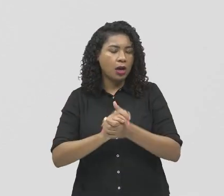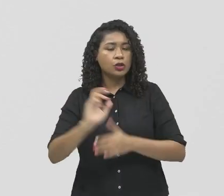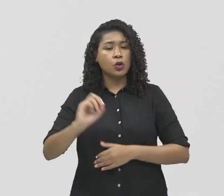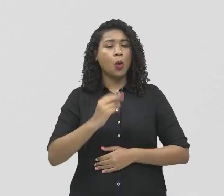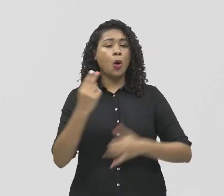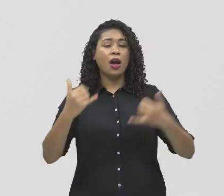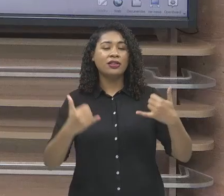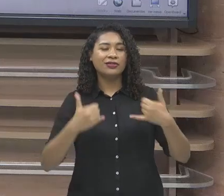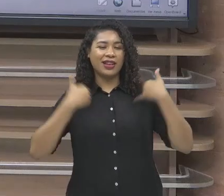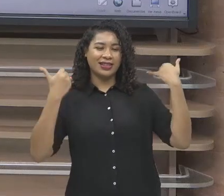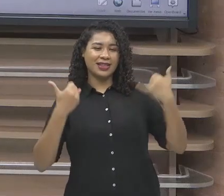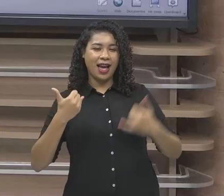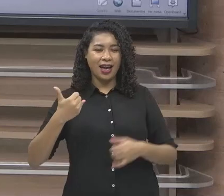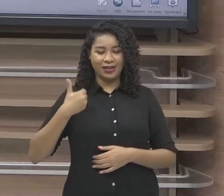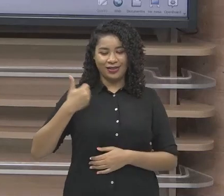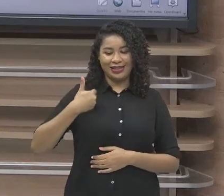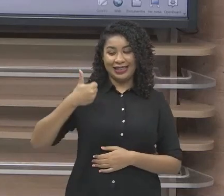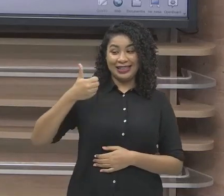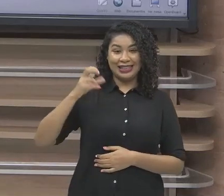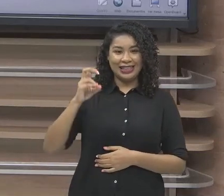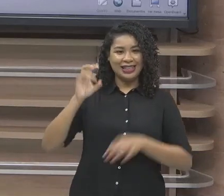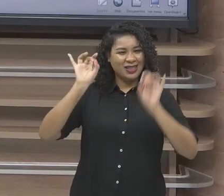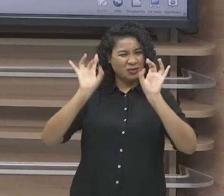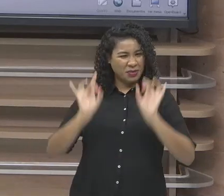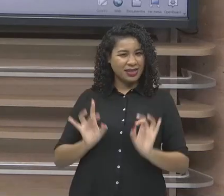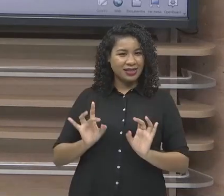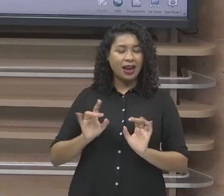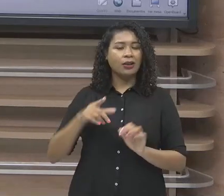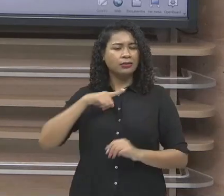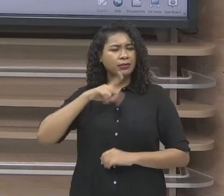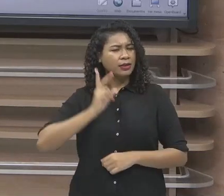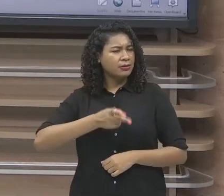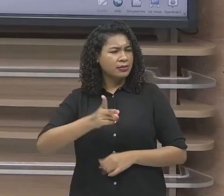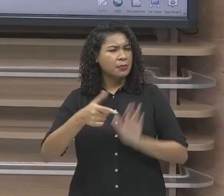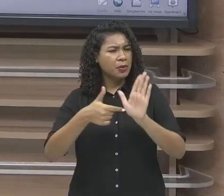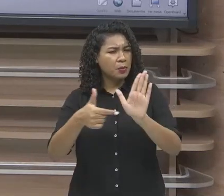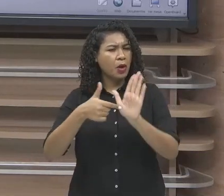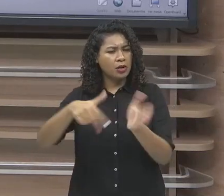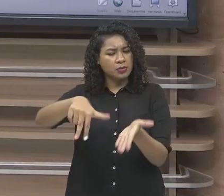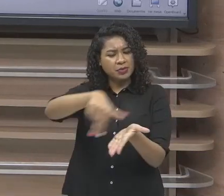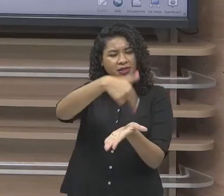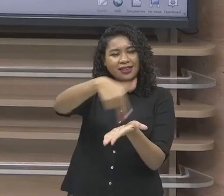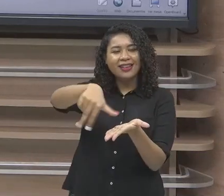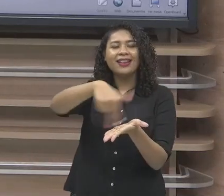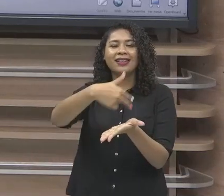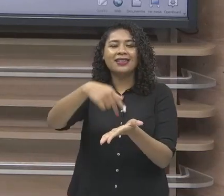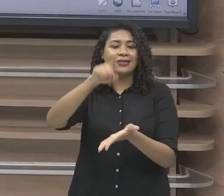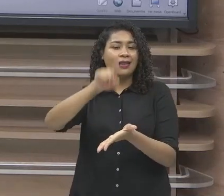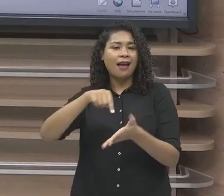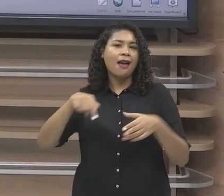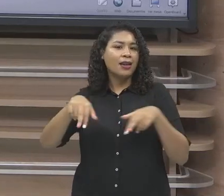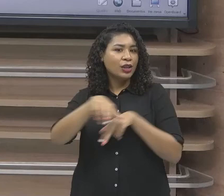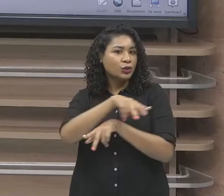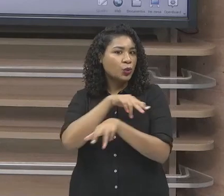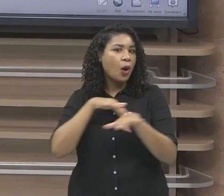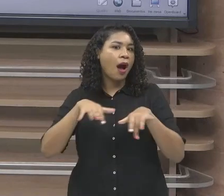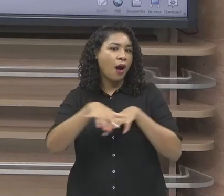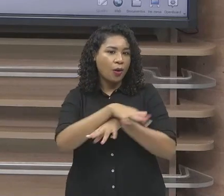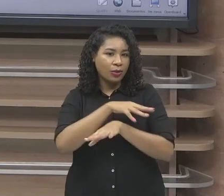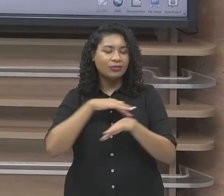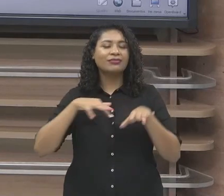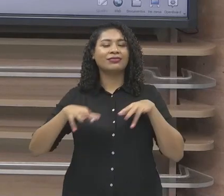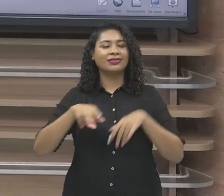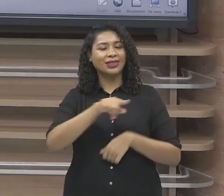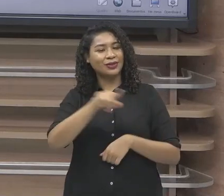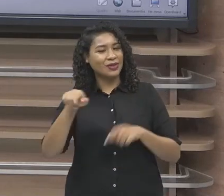15 anos, sempre tem uma dancinha ali para... Quer dizer, é um ritualzinho hoje em dia que vocês fazem,